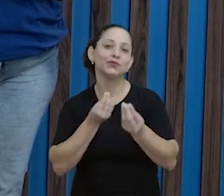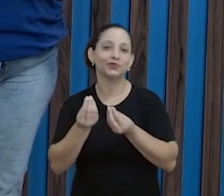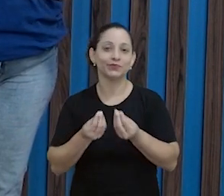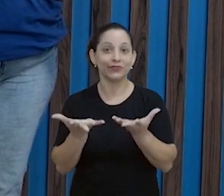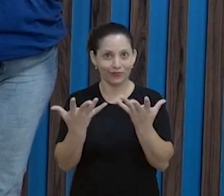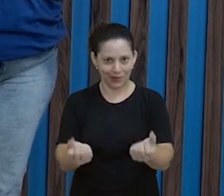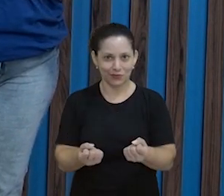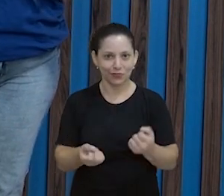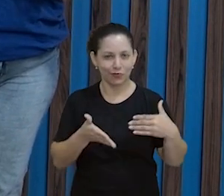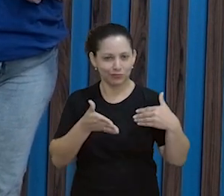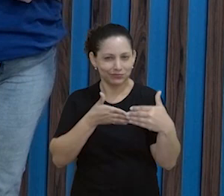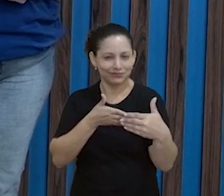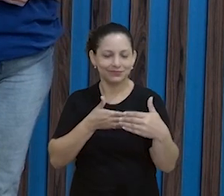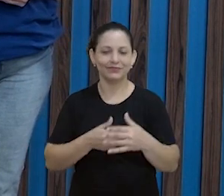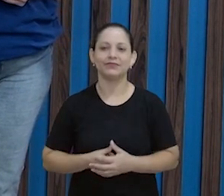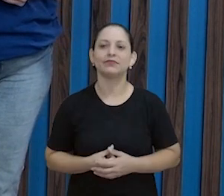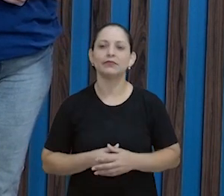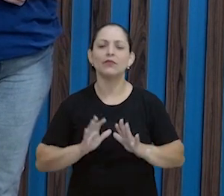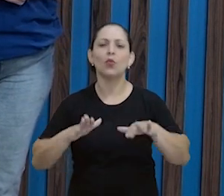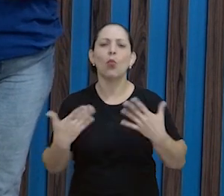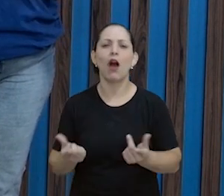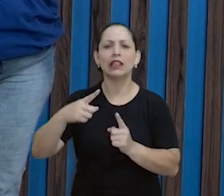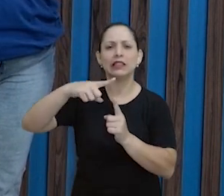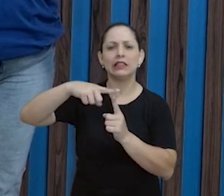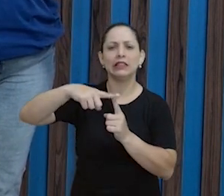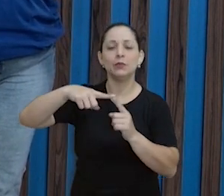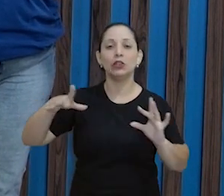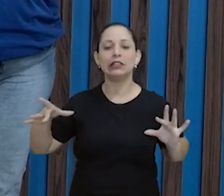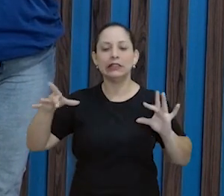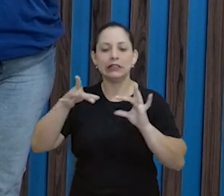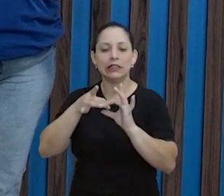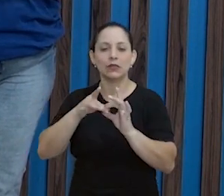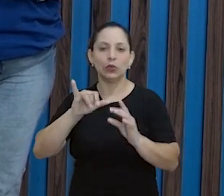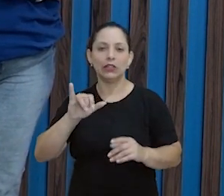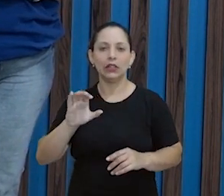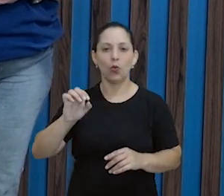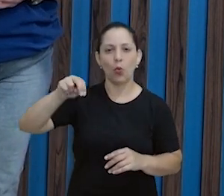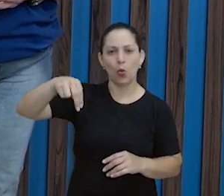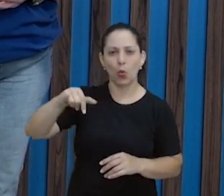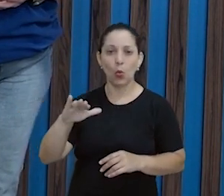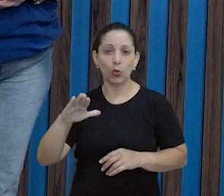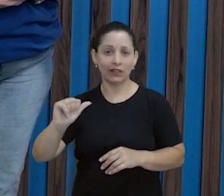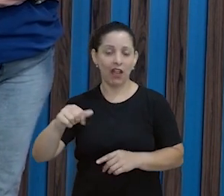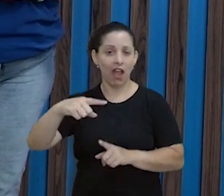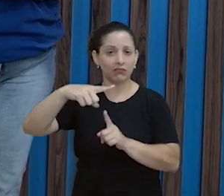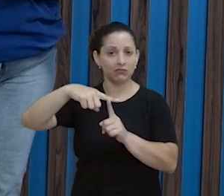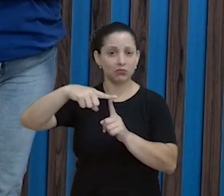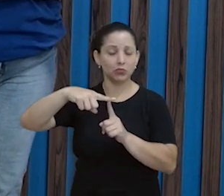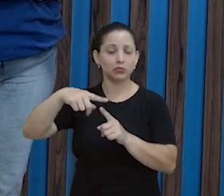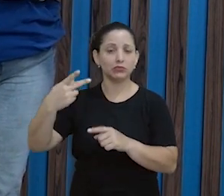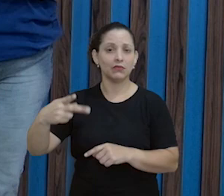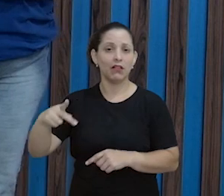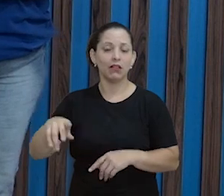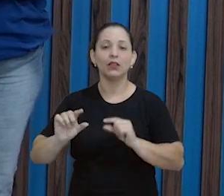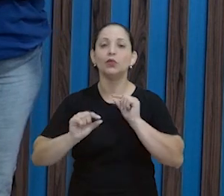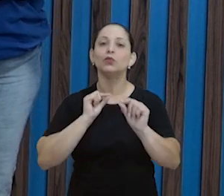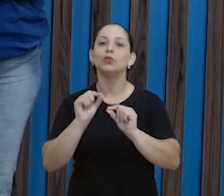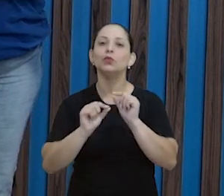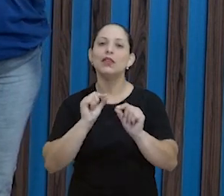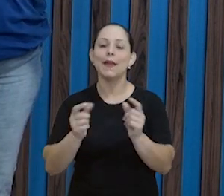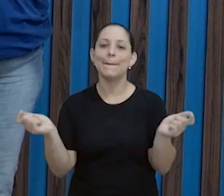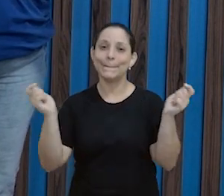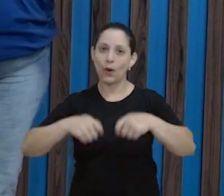vamos lá, vamos seguindo. Ligação iônica, então, né, só relembrando, é aquele tipo de ligação onde pode